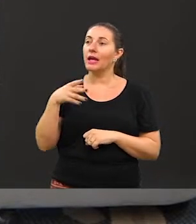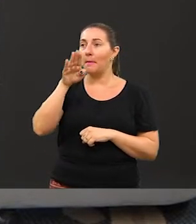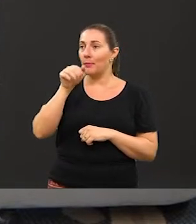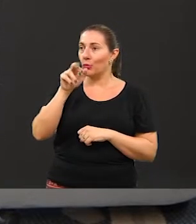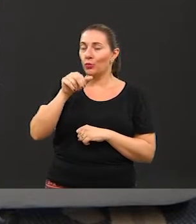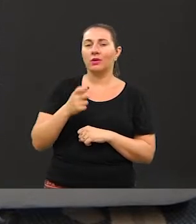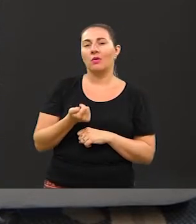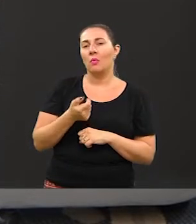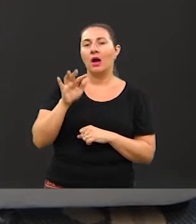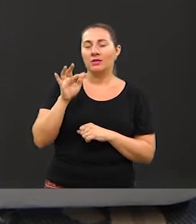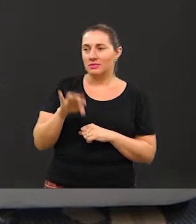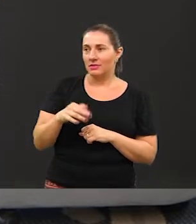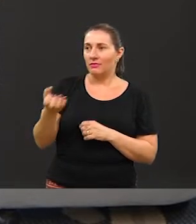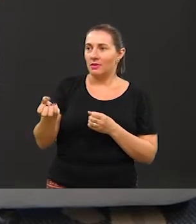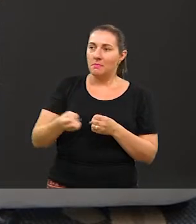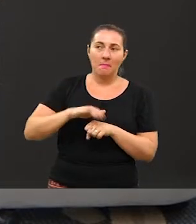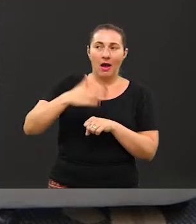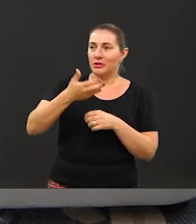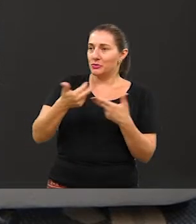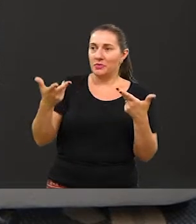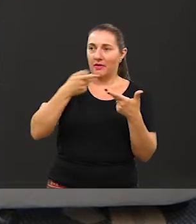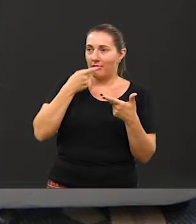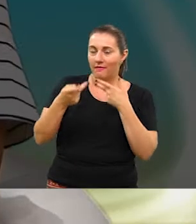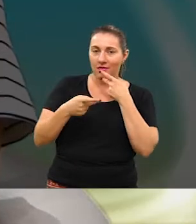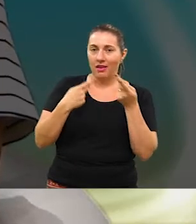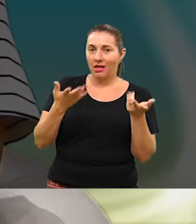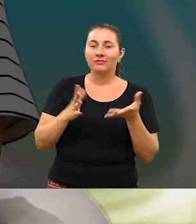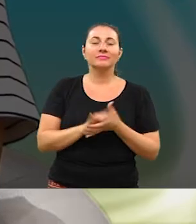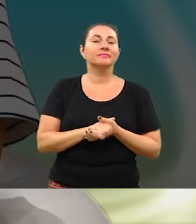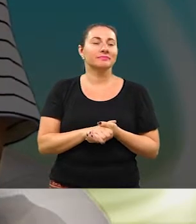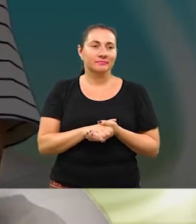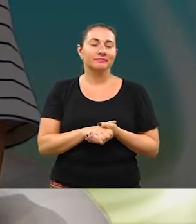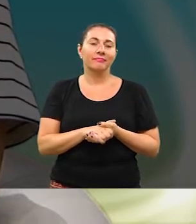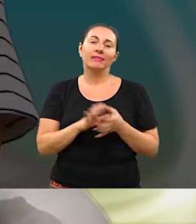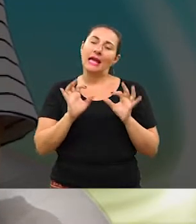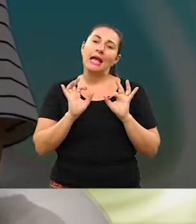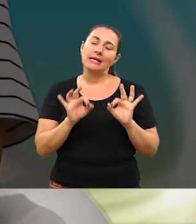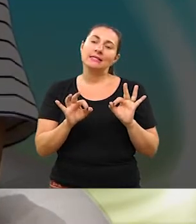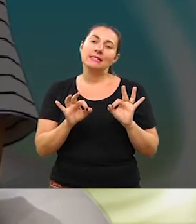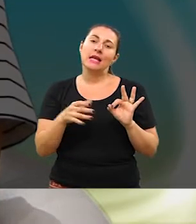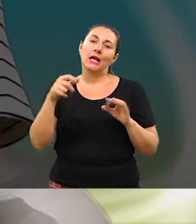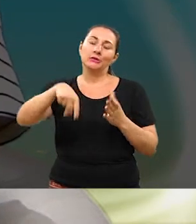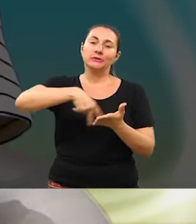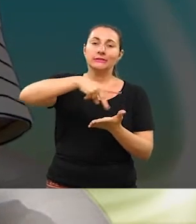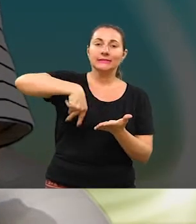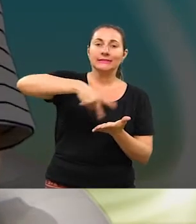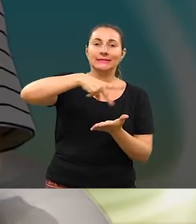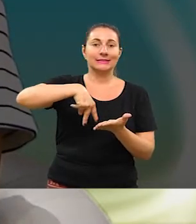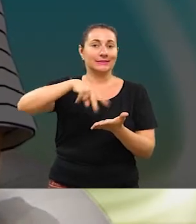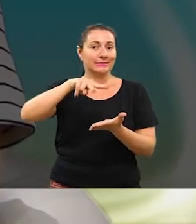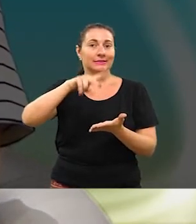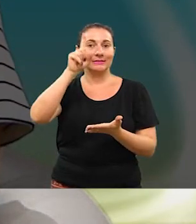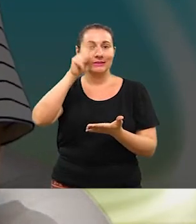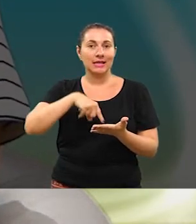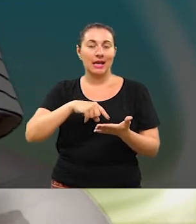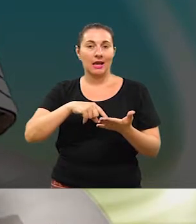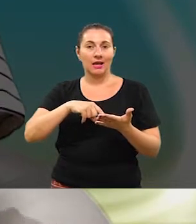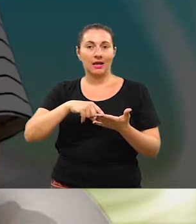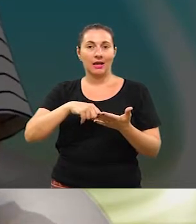consideração final sobre os benefícios da dança? Não, então, eu acho que, com certeza, assim, a dança, ela é uma